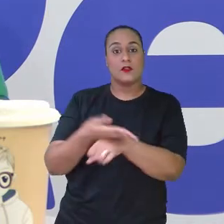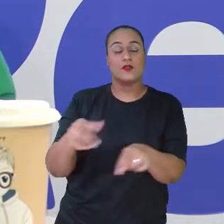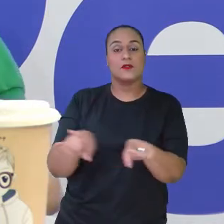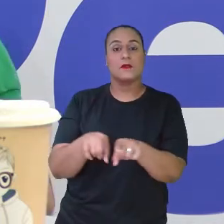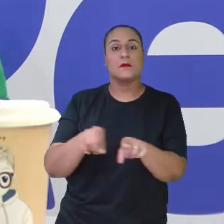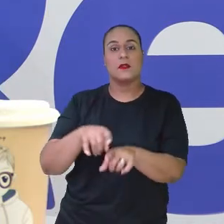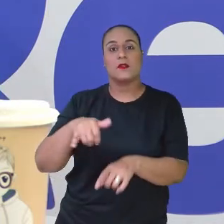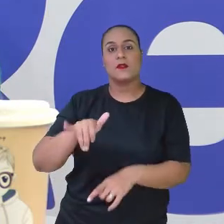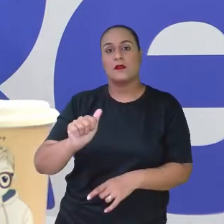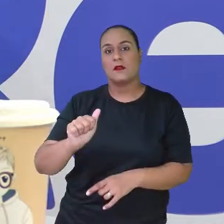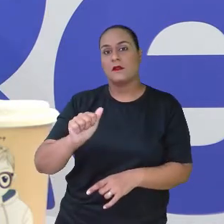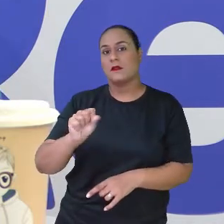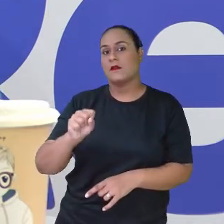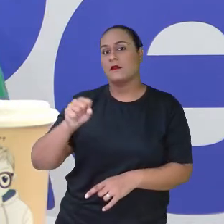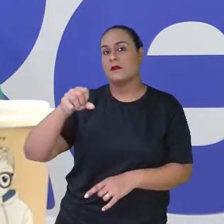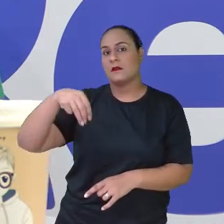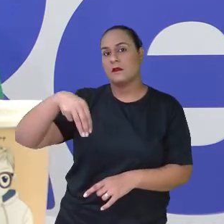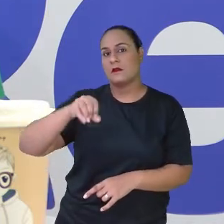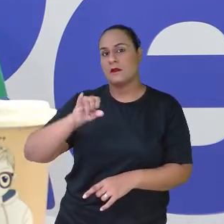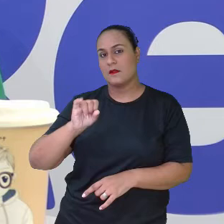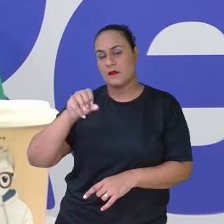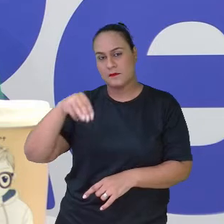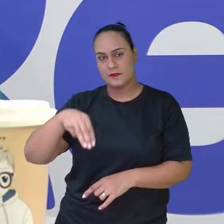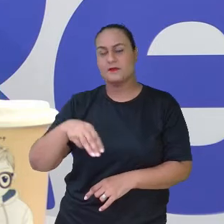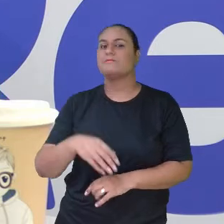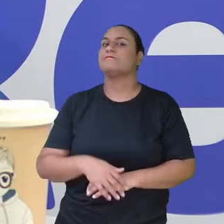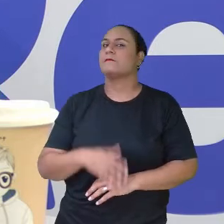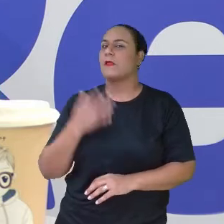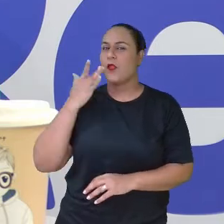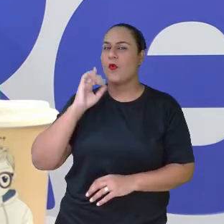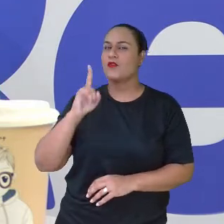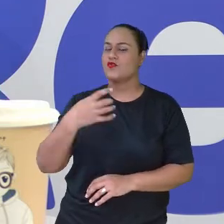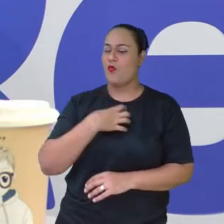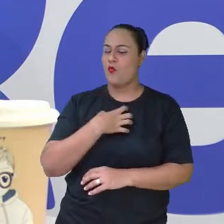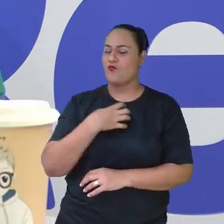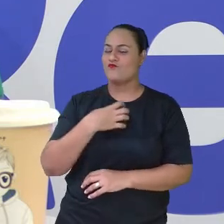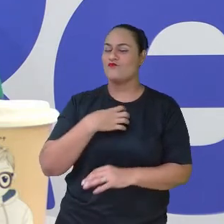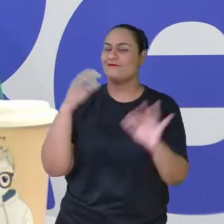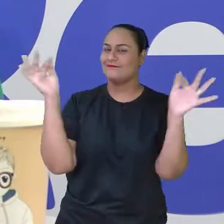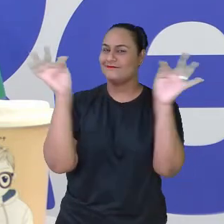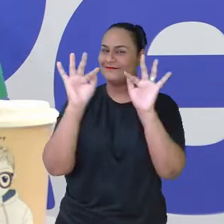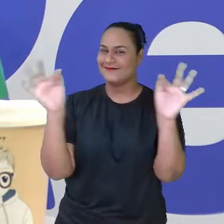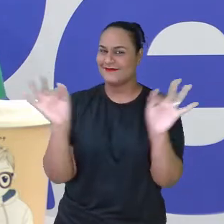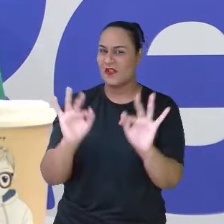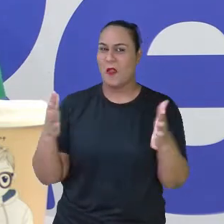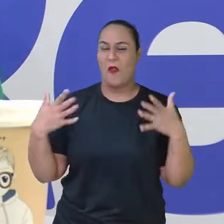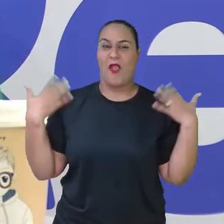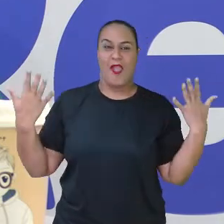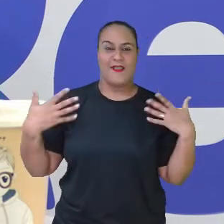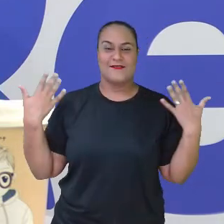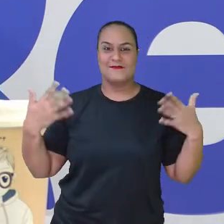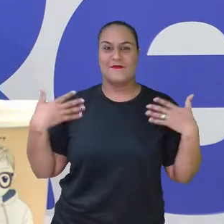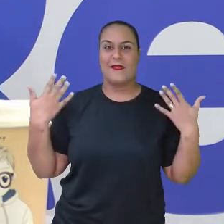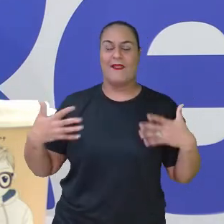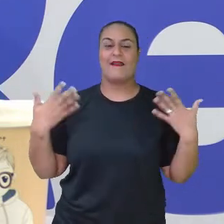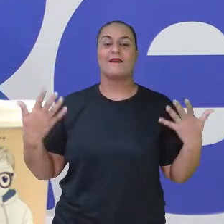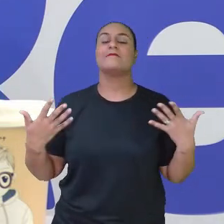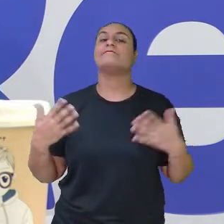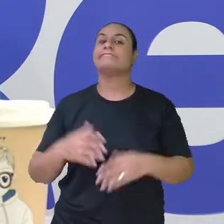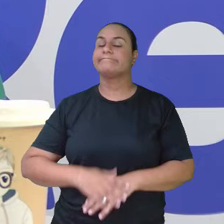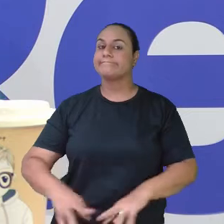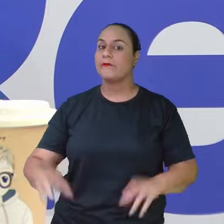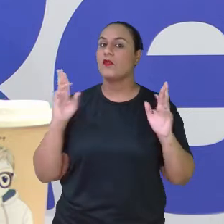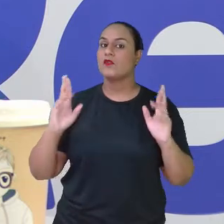Yasmin aí já colocou uns emojis sorrindo. Acho que Yasmin tá feliz hoje, tá com a corda toda. Então eu espero que ela esteja